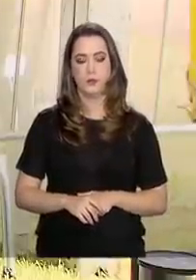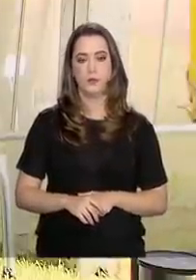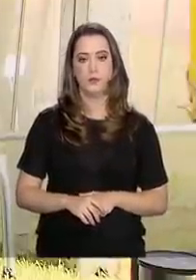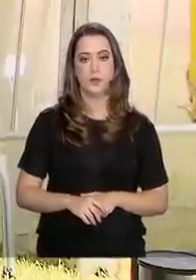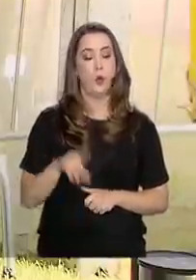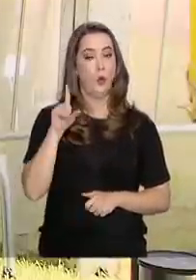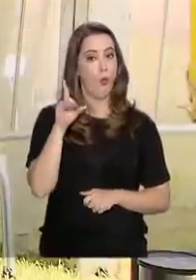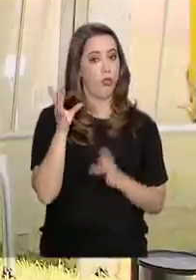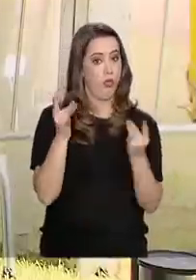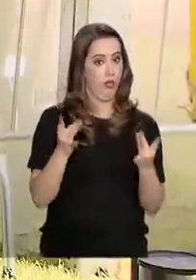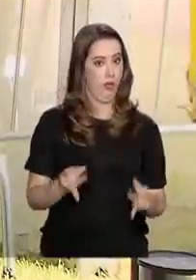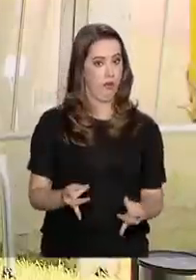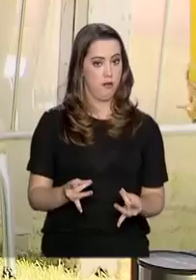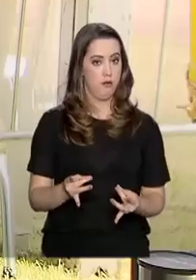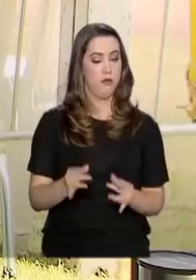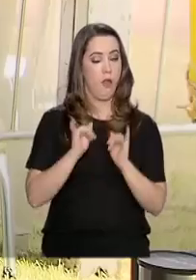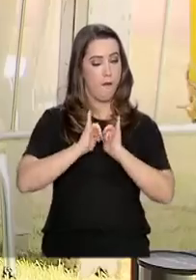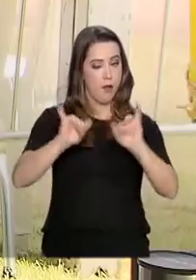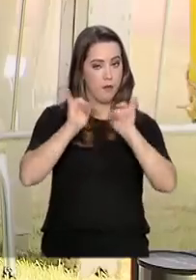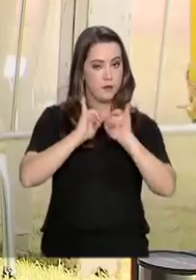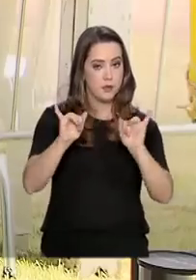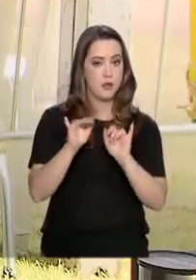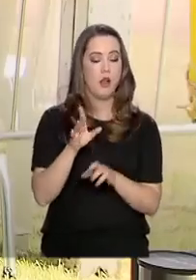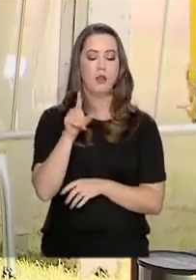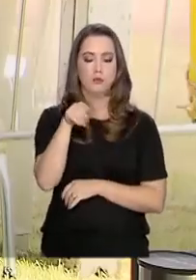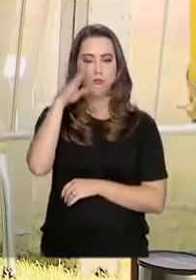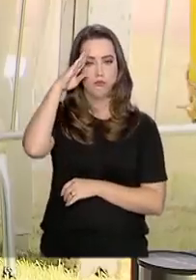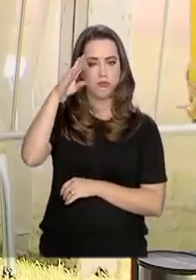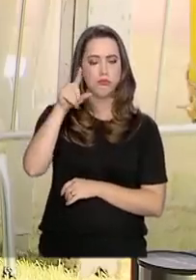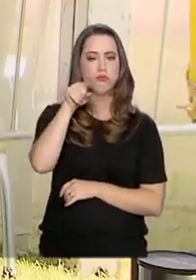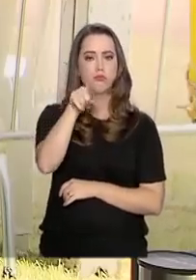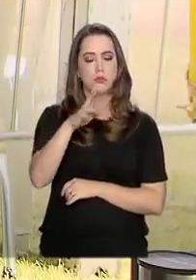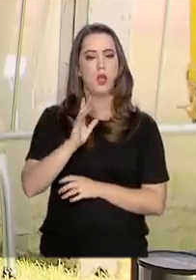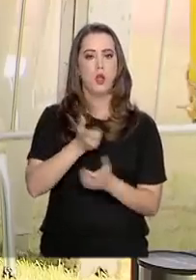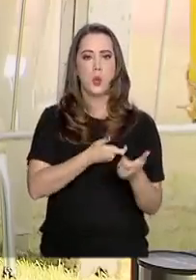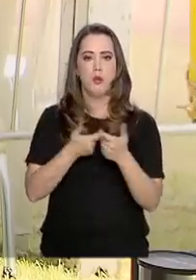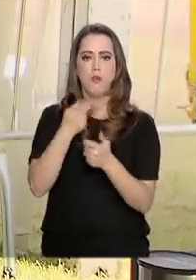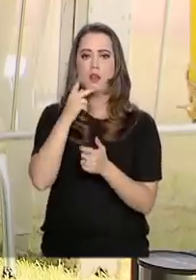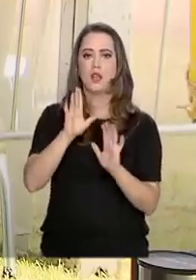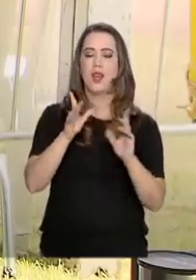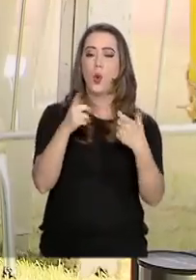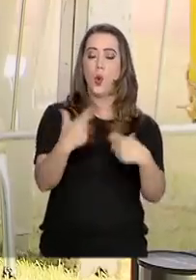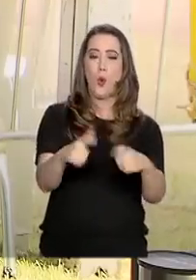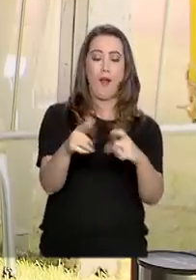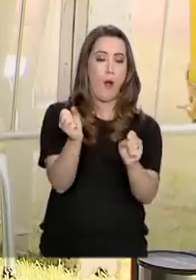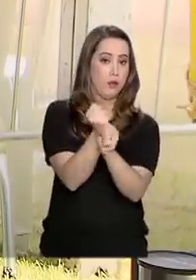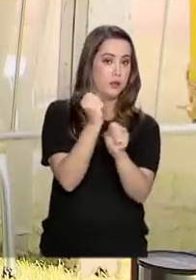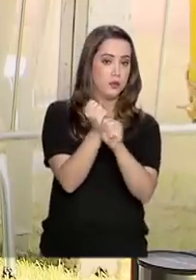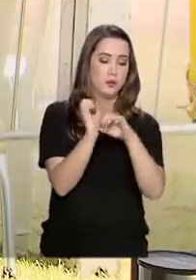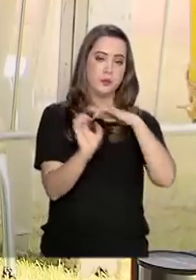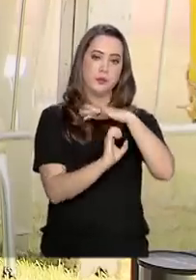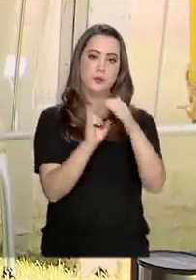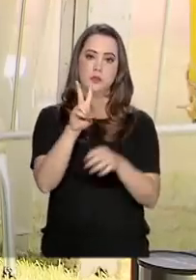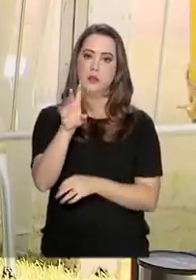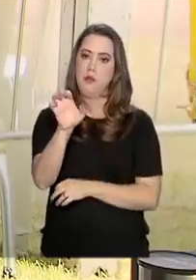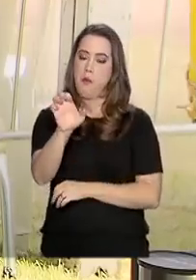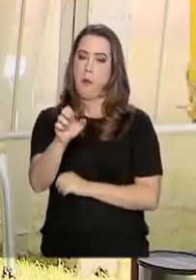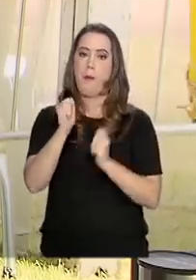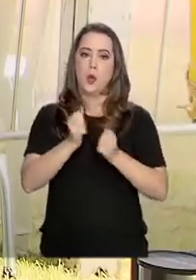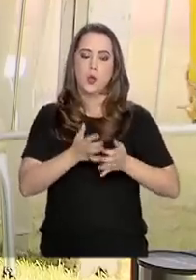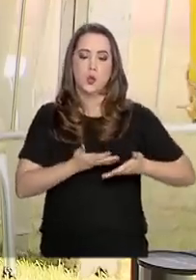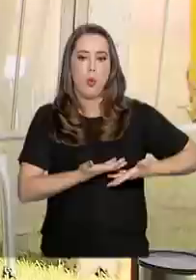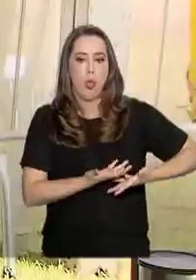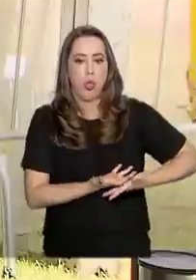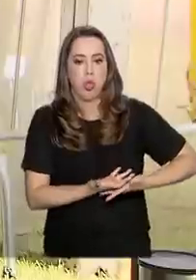E um detalhe também passado pelo tenente Aihar é que essas construções, o refeitório e o prédio administrativo da Vale, podem ter sido levados